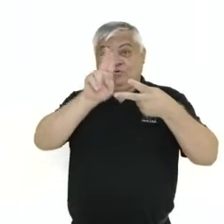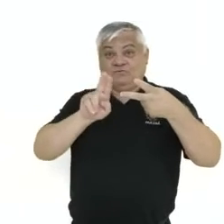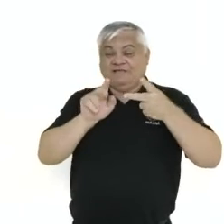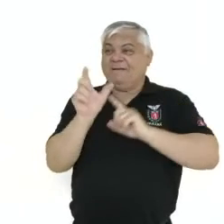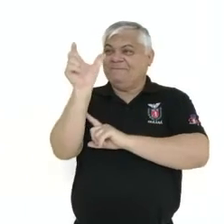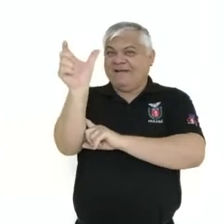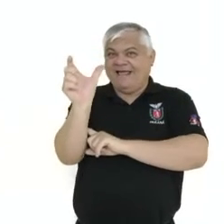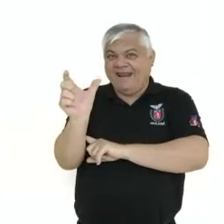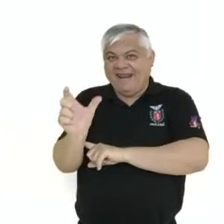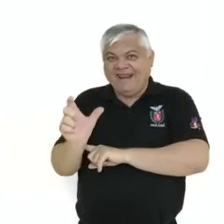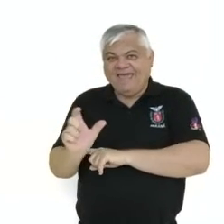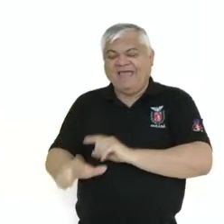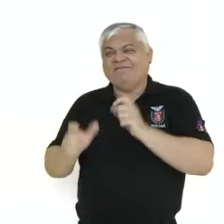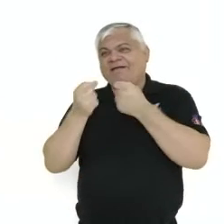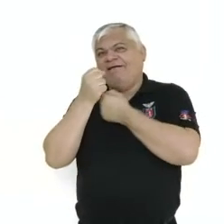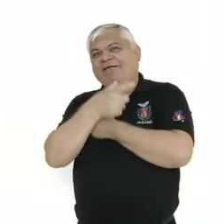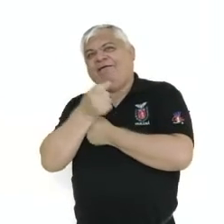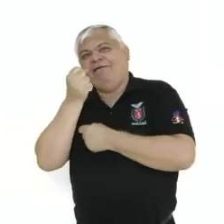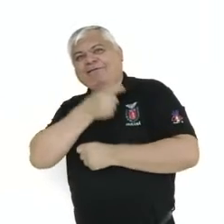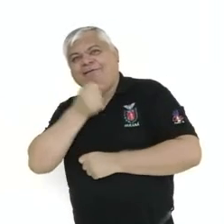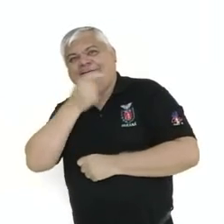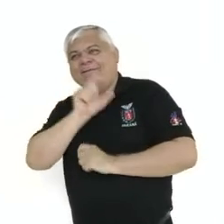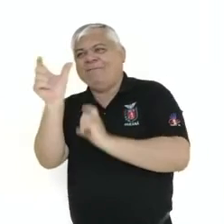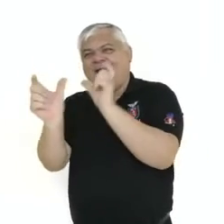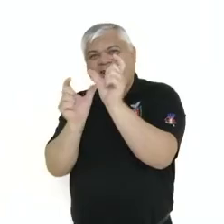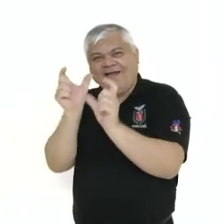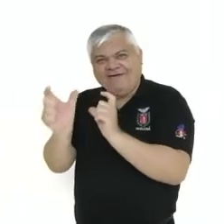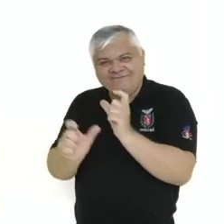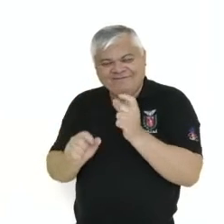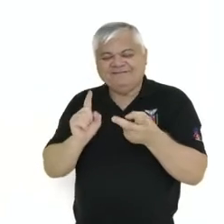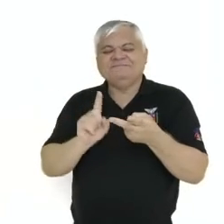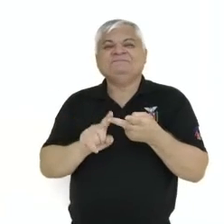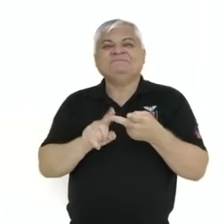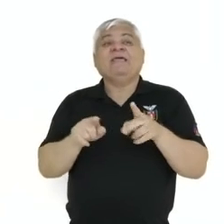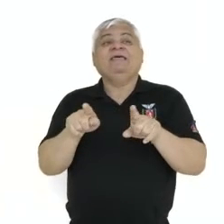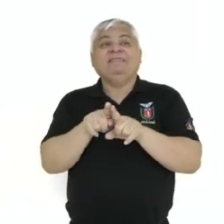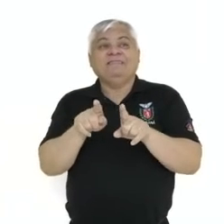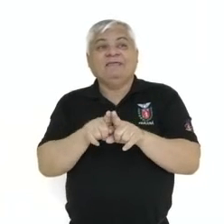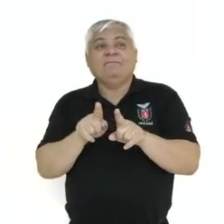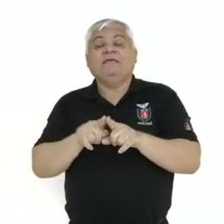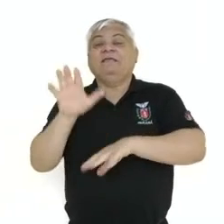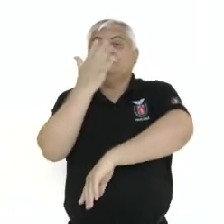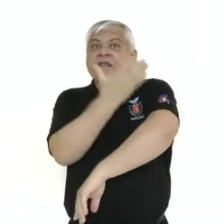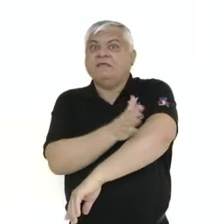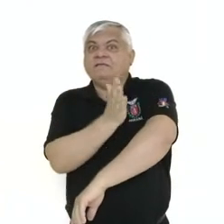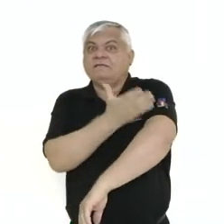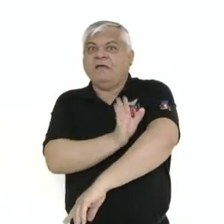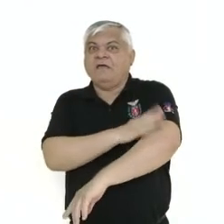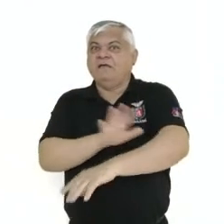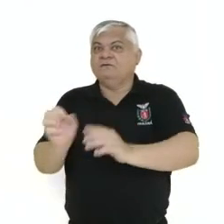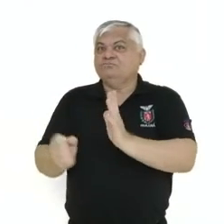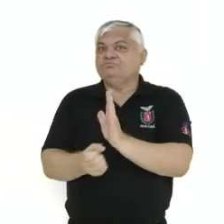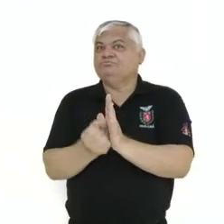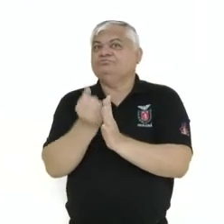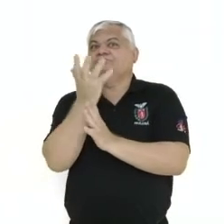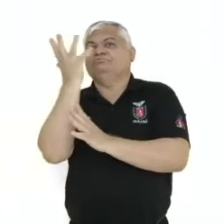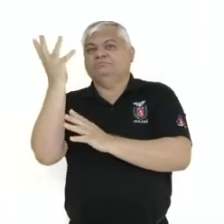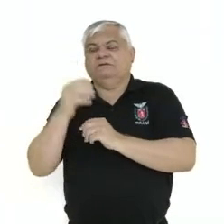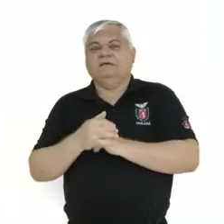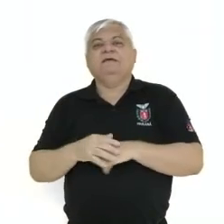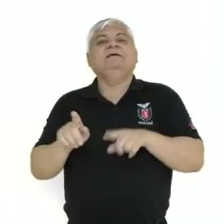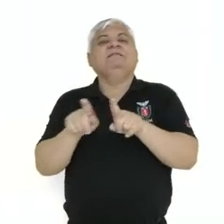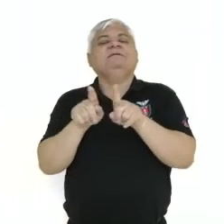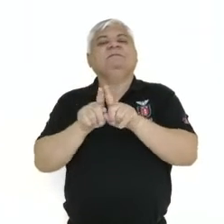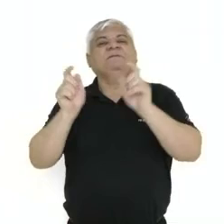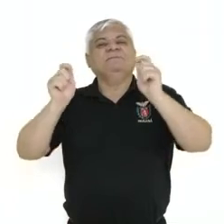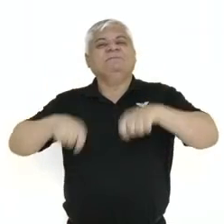expressões que causem humor, principalmente é preciso ensaiar várias vezes e também você